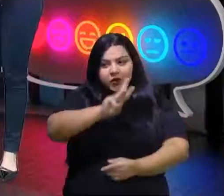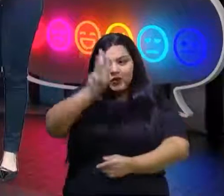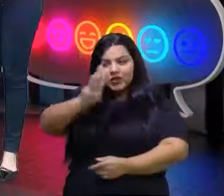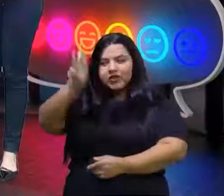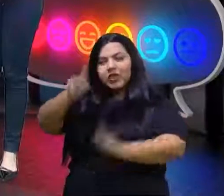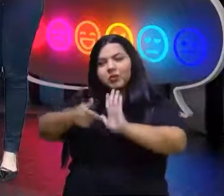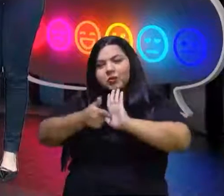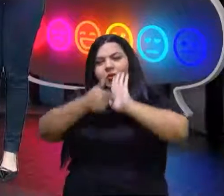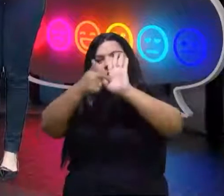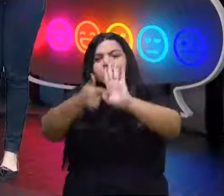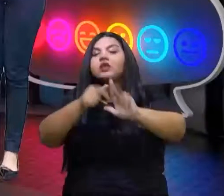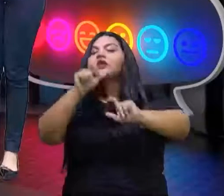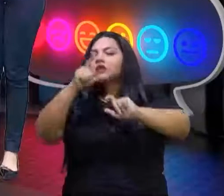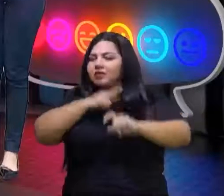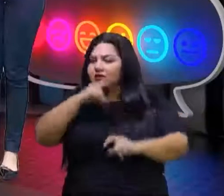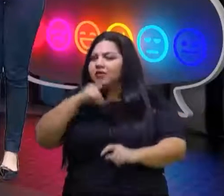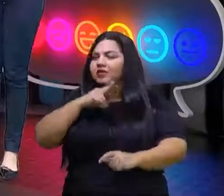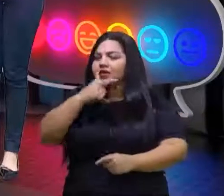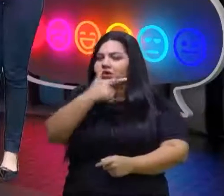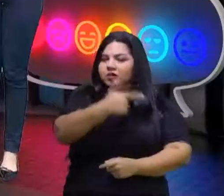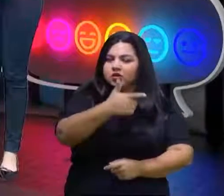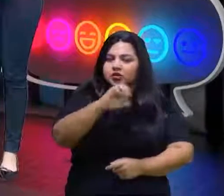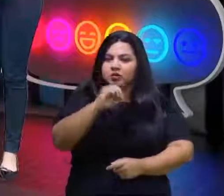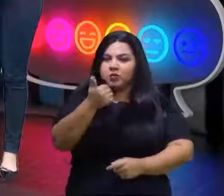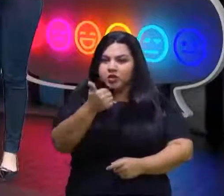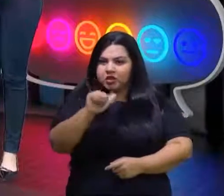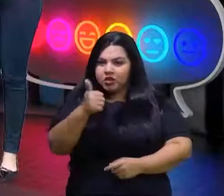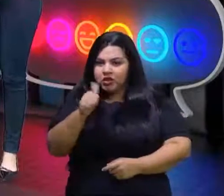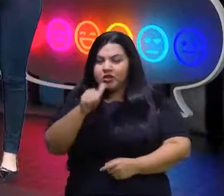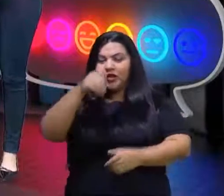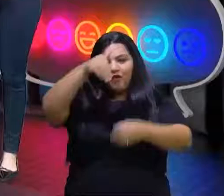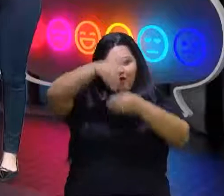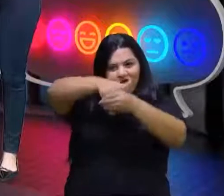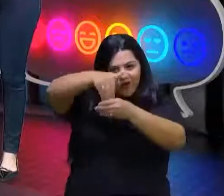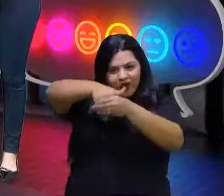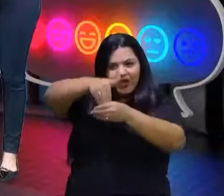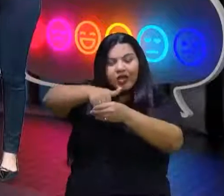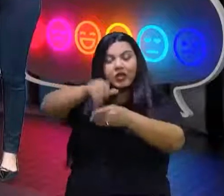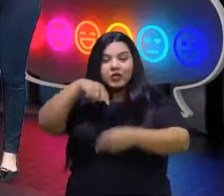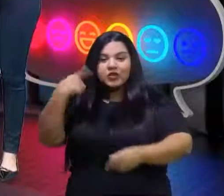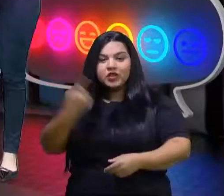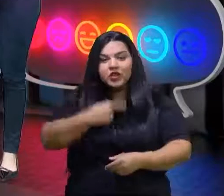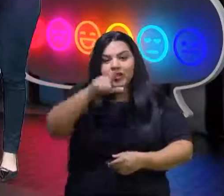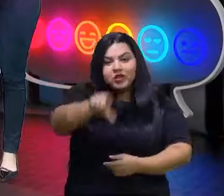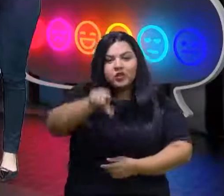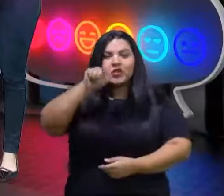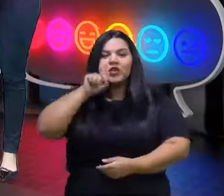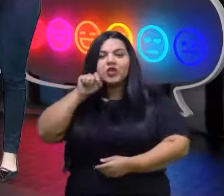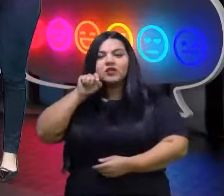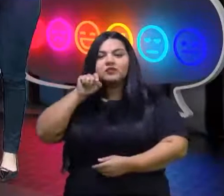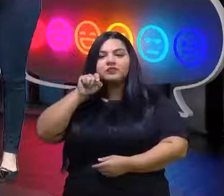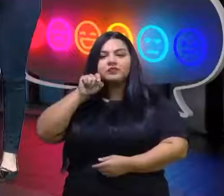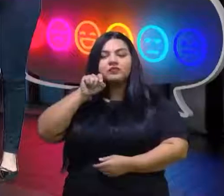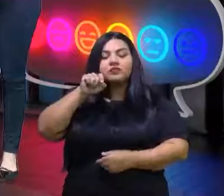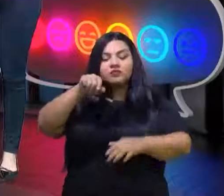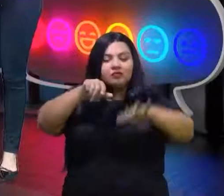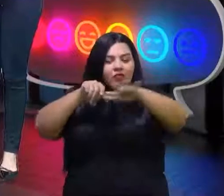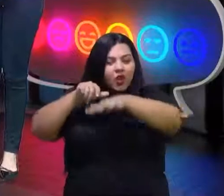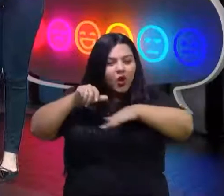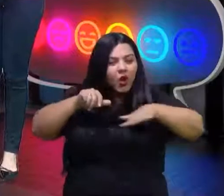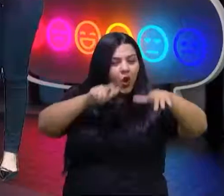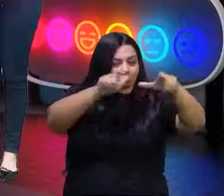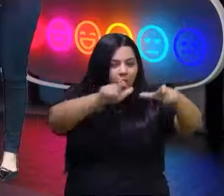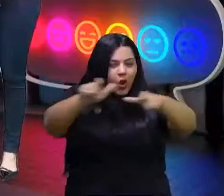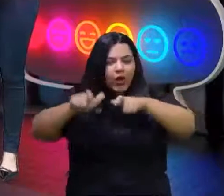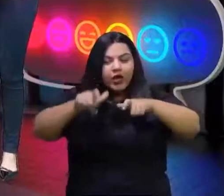que mostra para a gente que houve em 2011, olha só, uma votação para a gente escolher as paisagens,